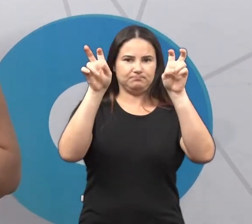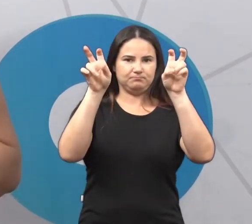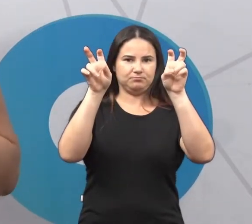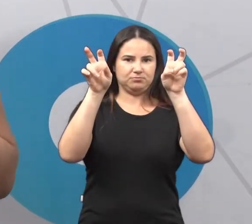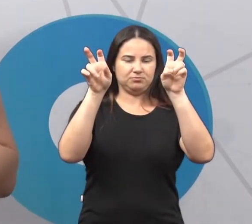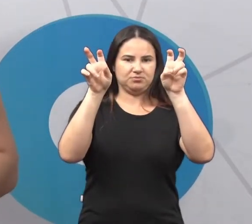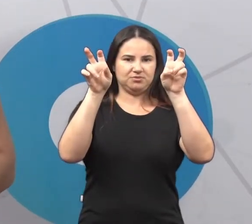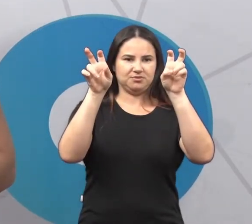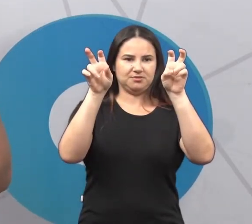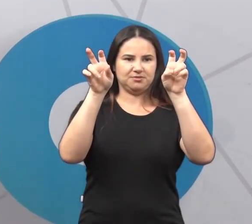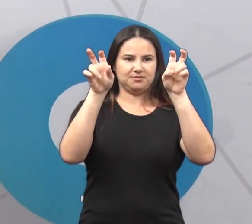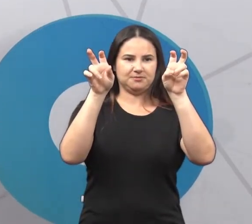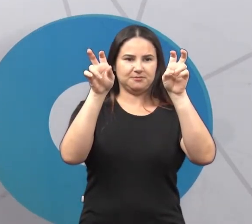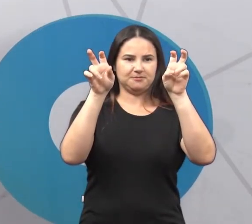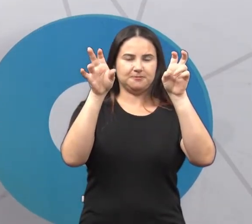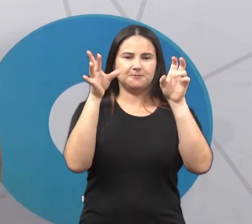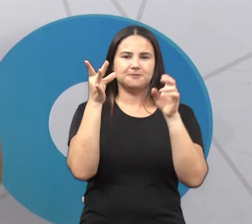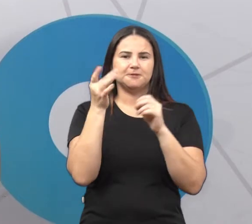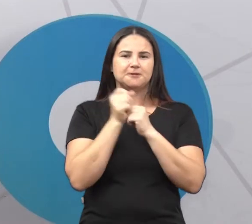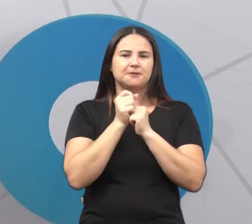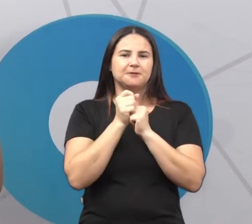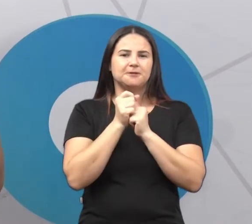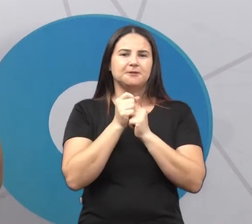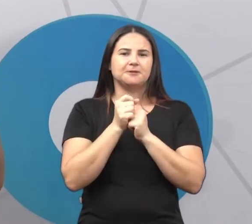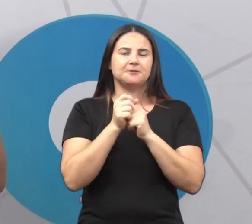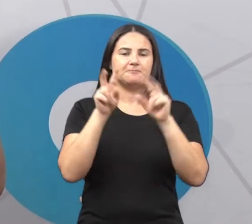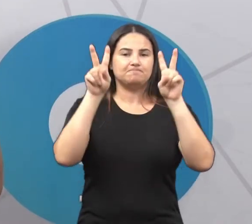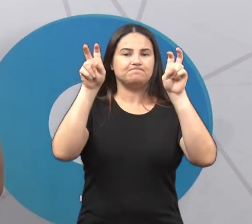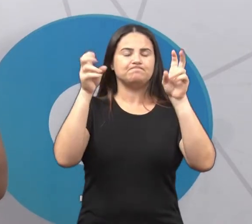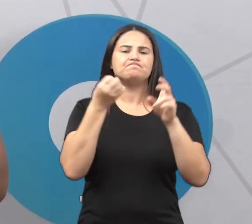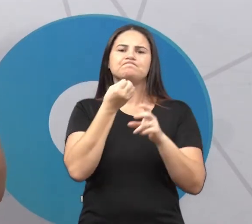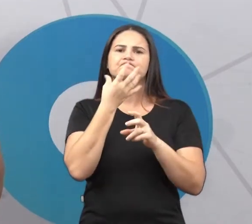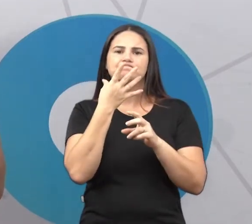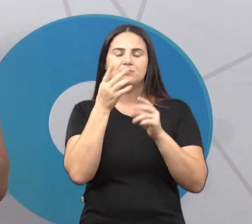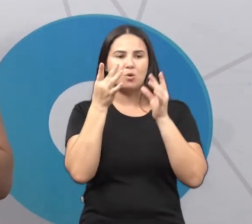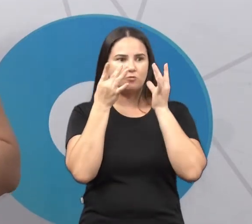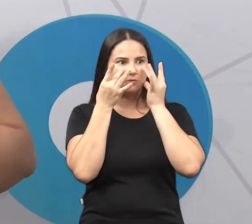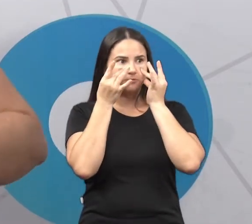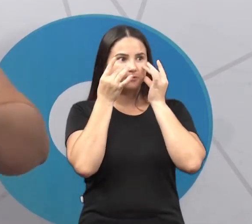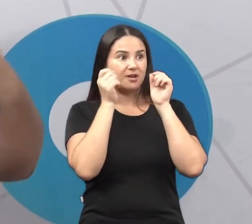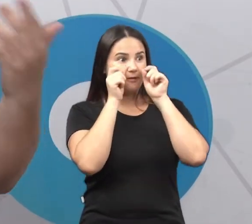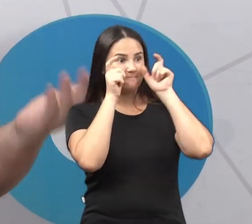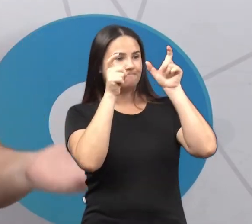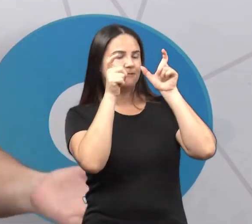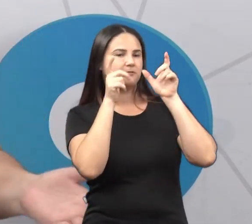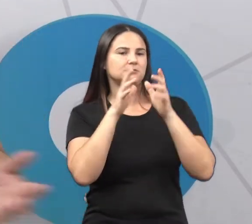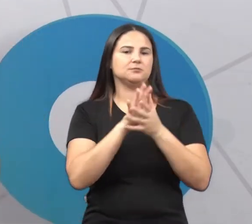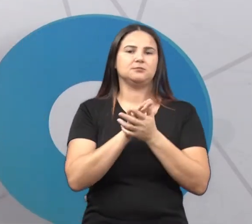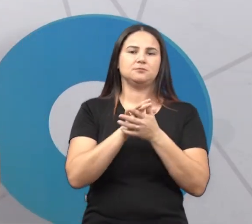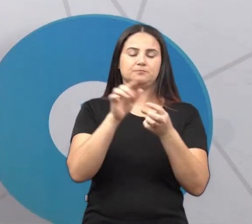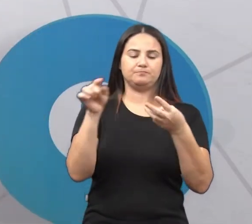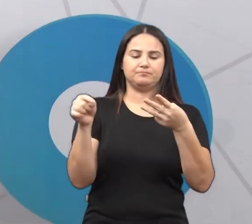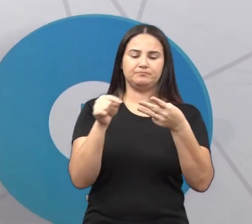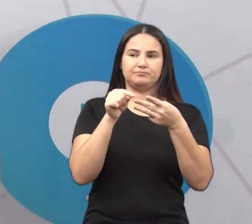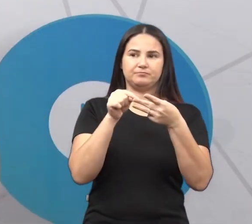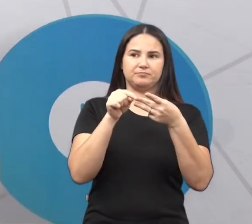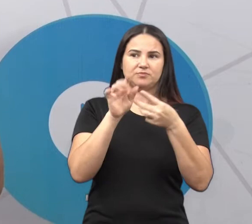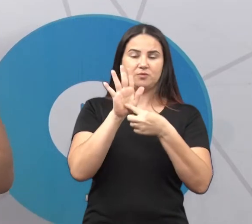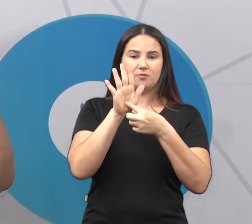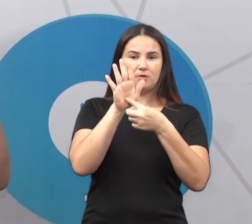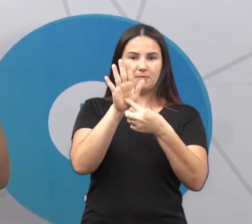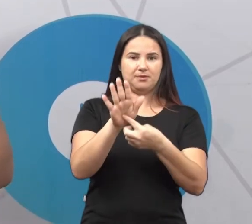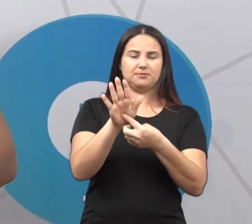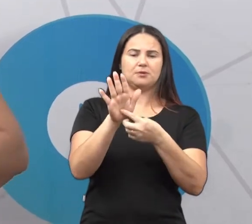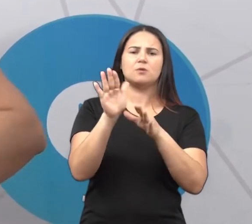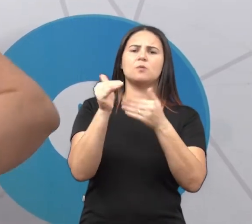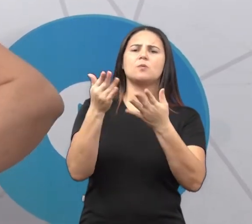Ela tem que ser bem criativa para despertar a atenção do leitor. Logo abaixo, eu vou apresentar o entrevistado. Tá? Vou